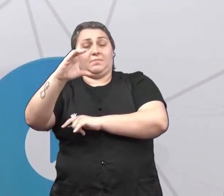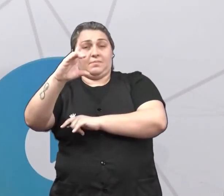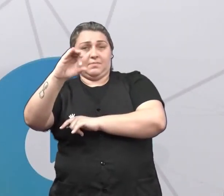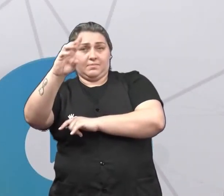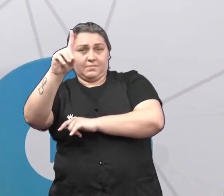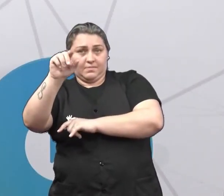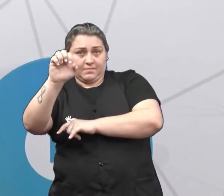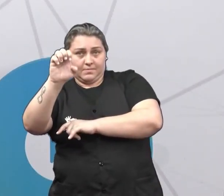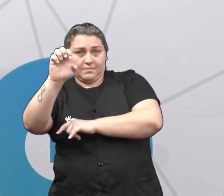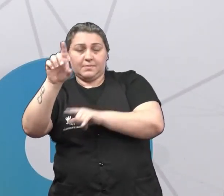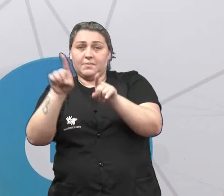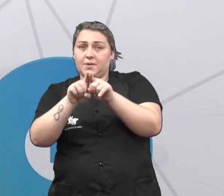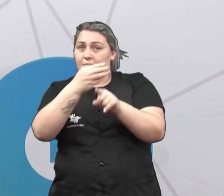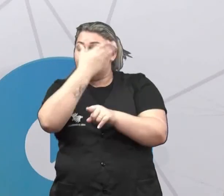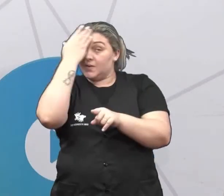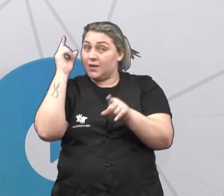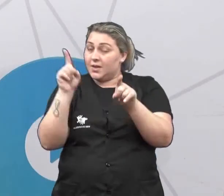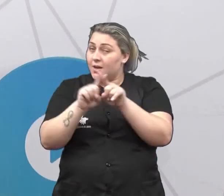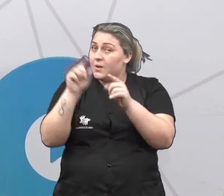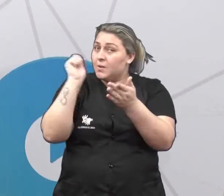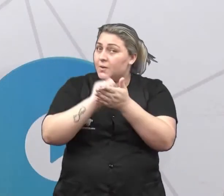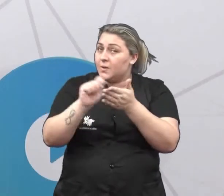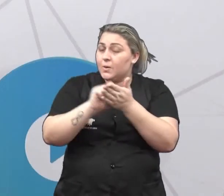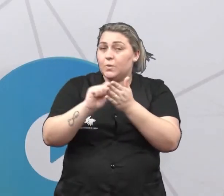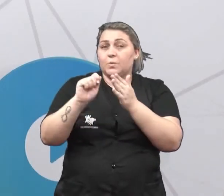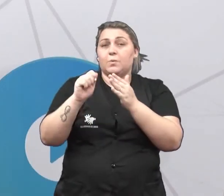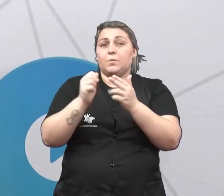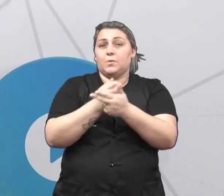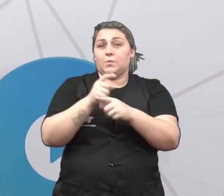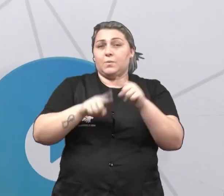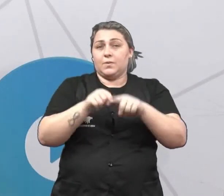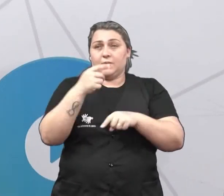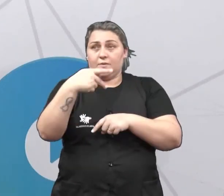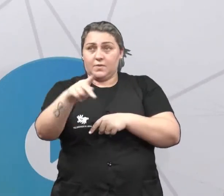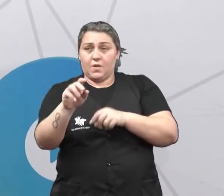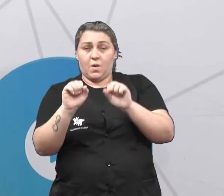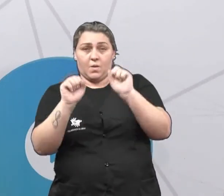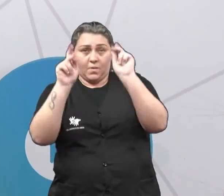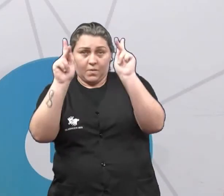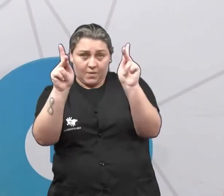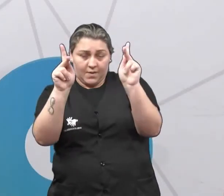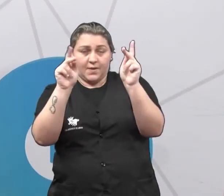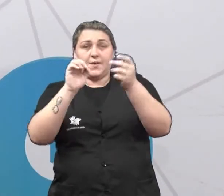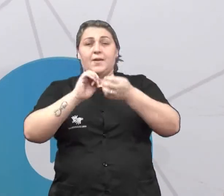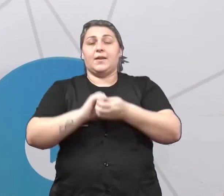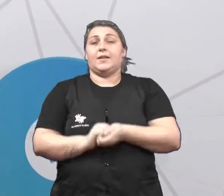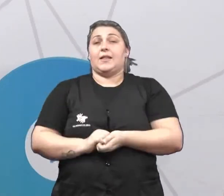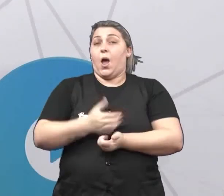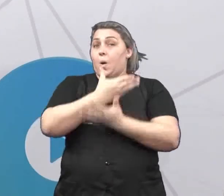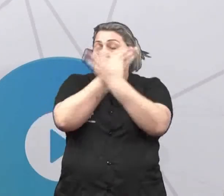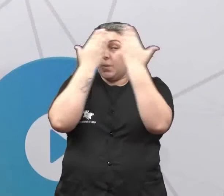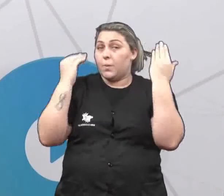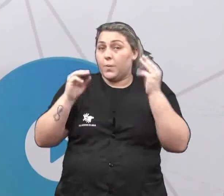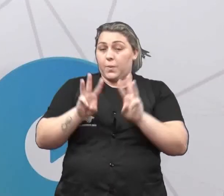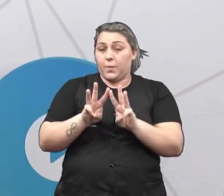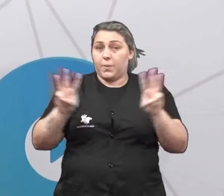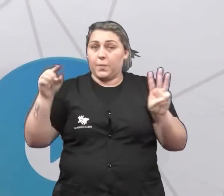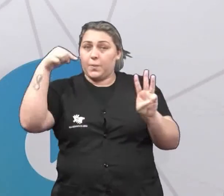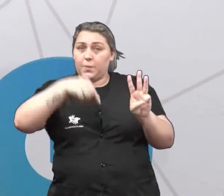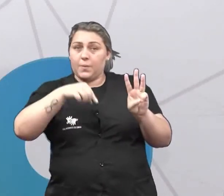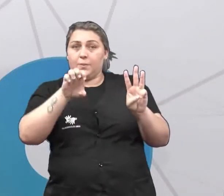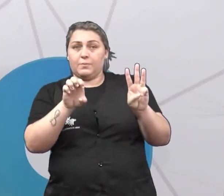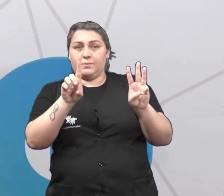bem feito. Não esqueça também de registrar tudo no material de vocês, ok? Então é isso, pessoal. Não esqueçam de acessar a